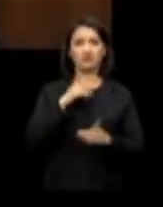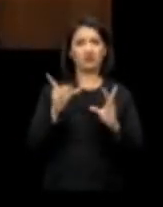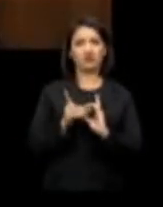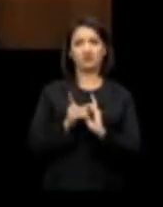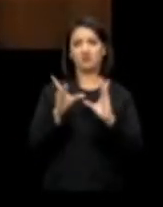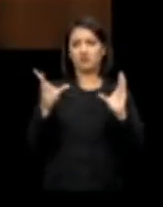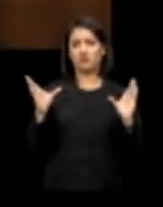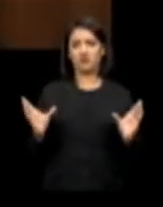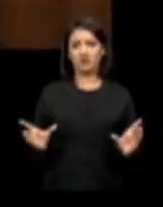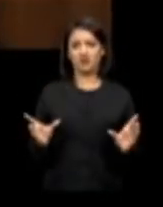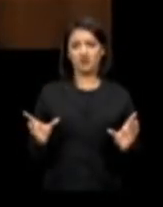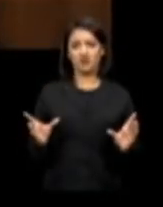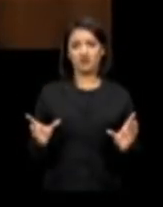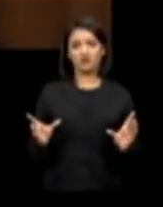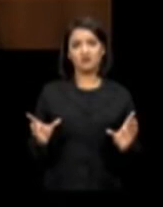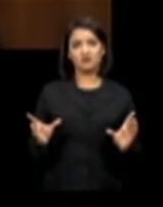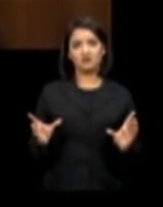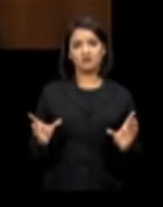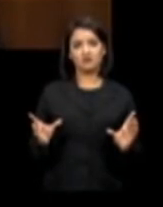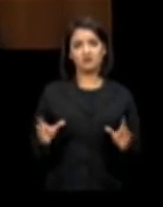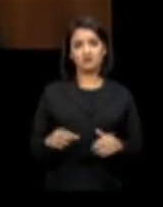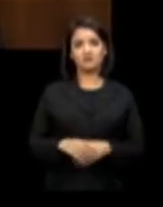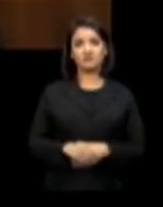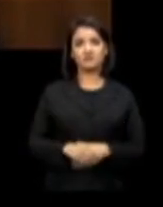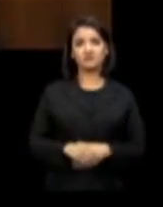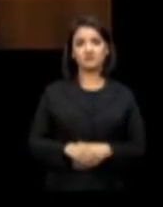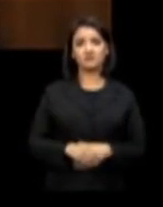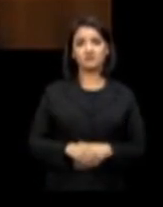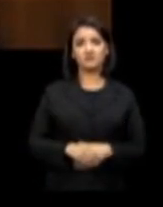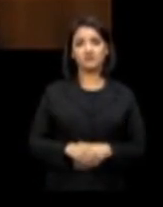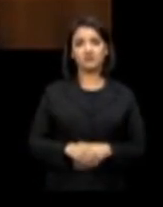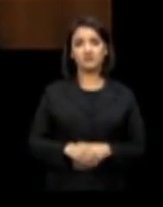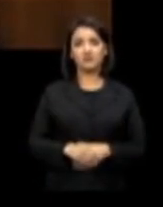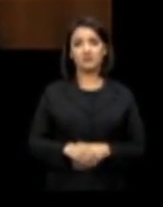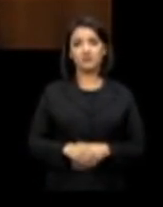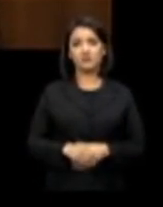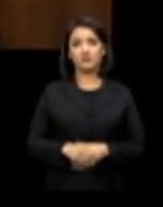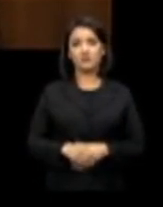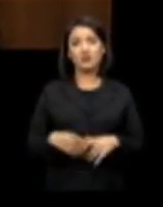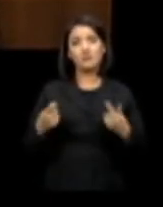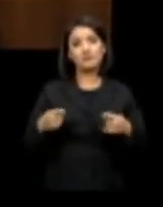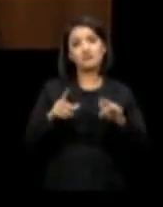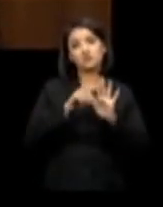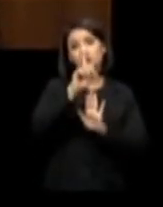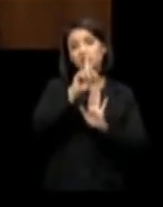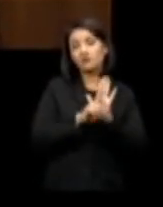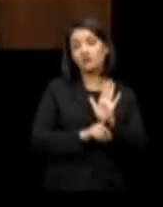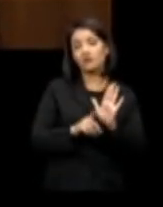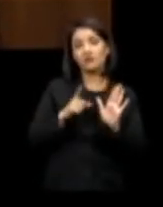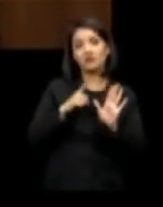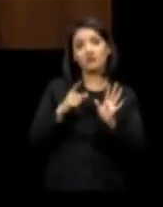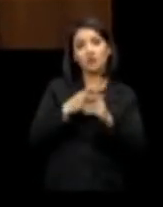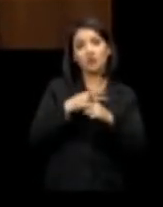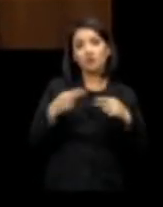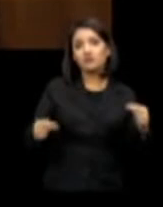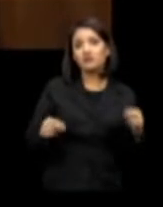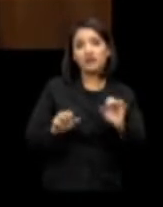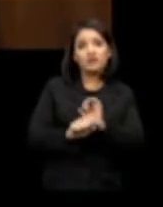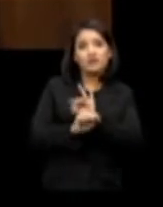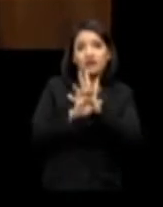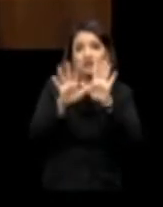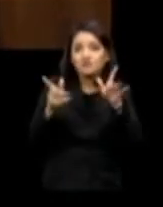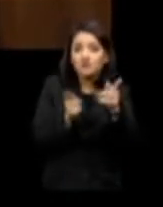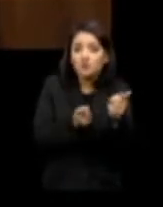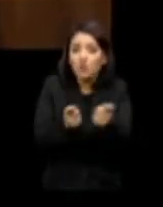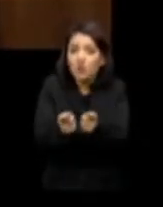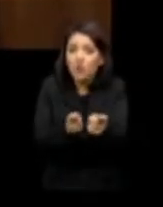democracia constitucional requer que o direito atribua elementos de transparência e controle que preservem